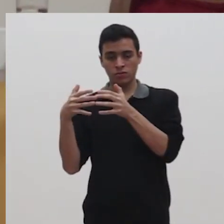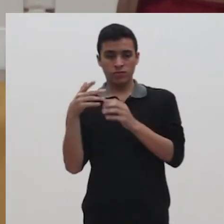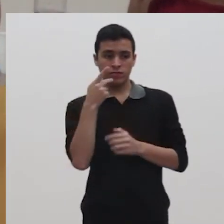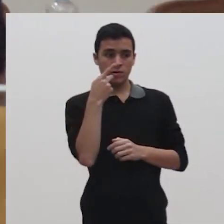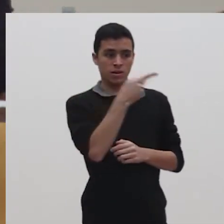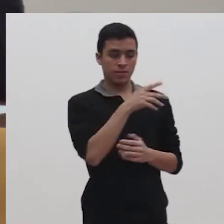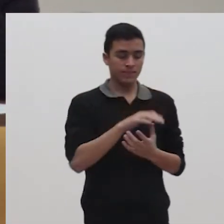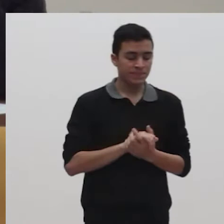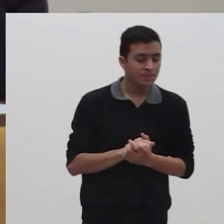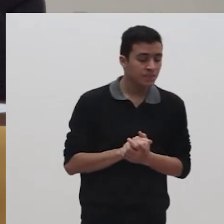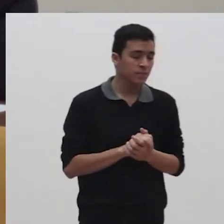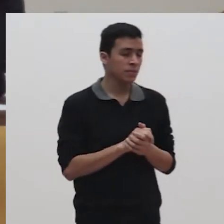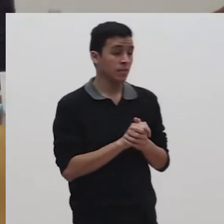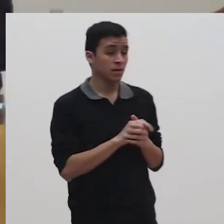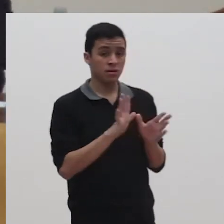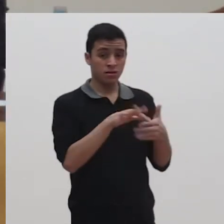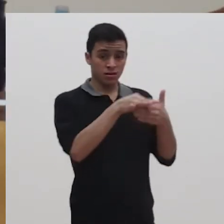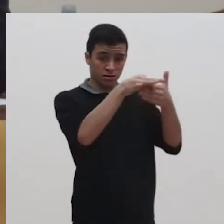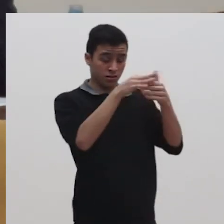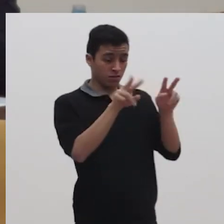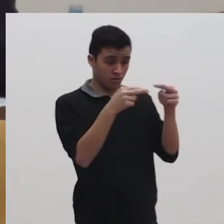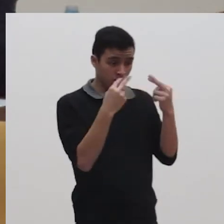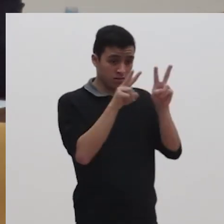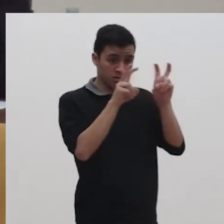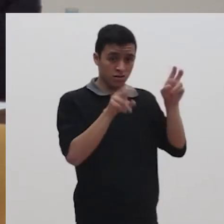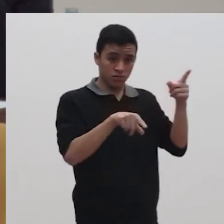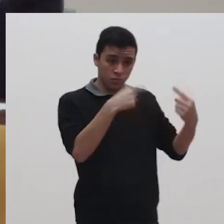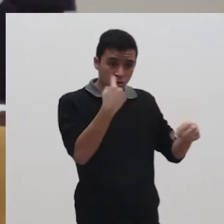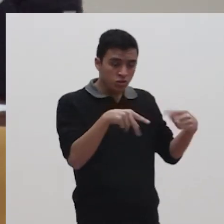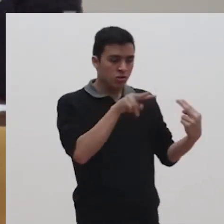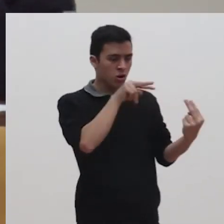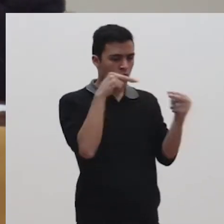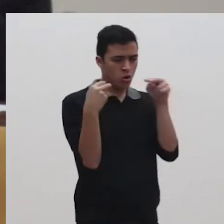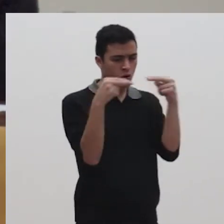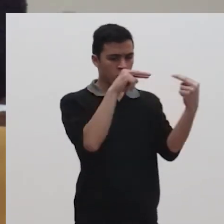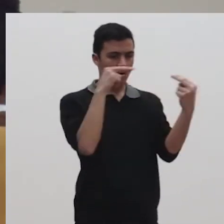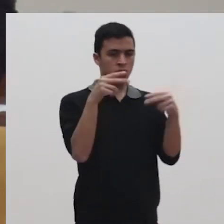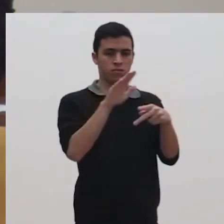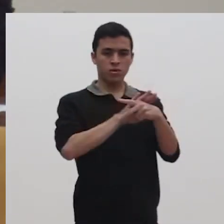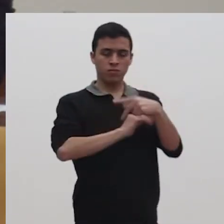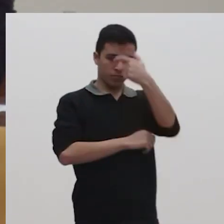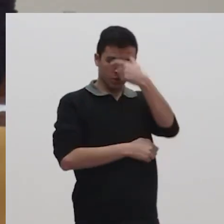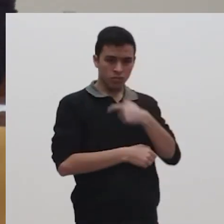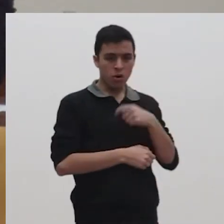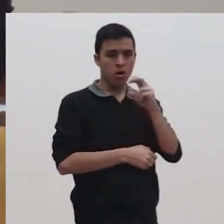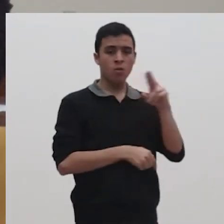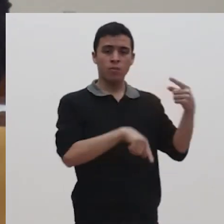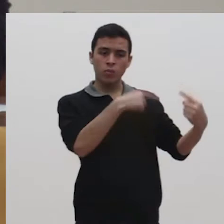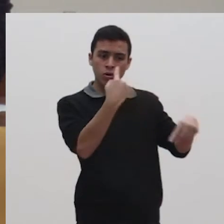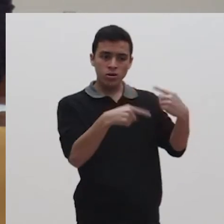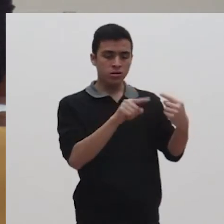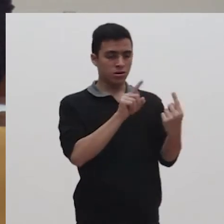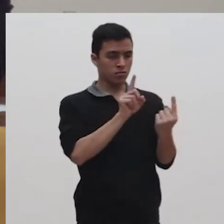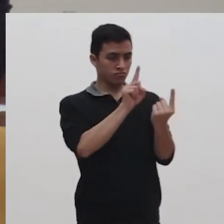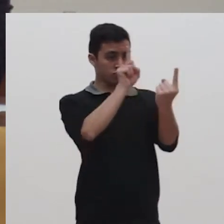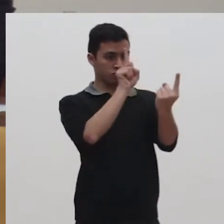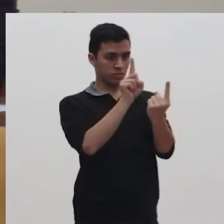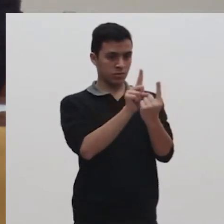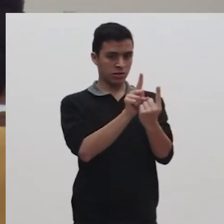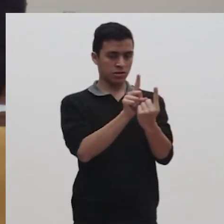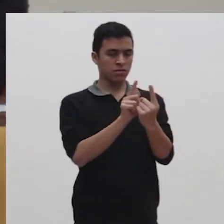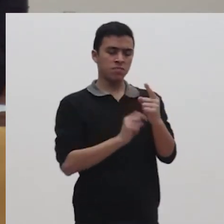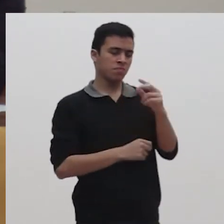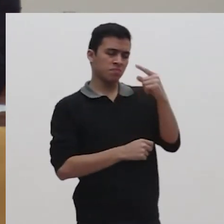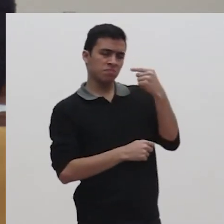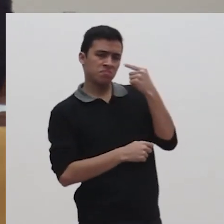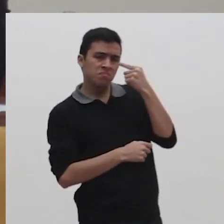Então, só fazer uma pequena observação. Quando a gente fala em política olho no olho, política pessoal, política eu com você, né? Só se a gente fosse